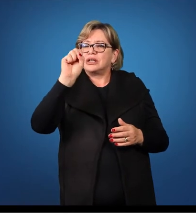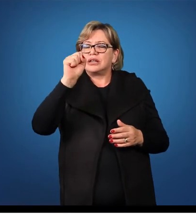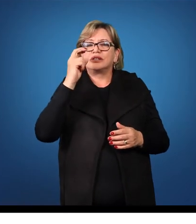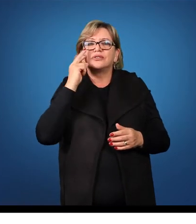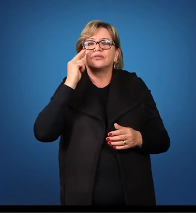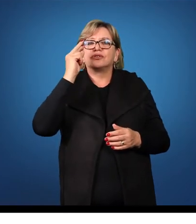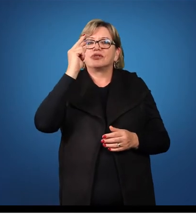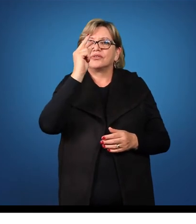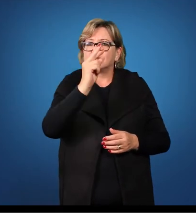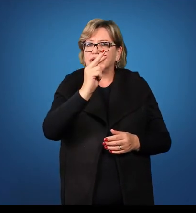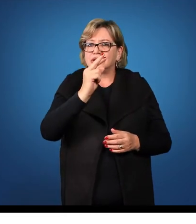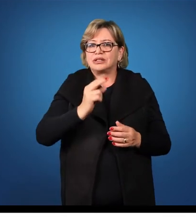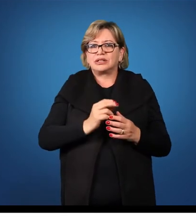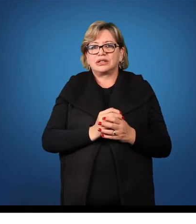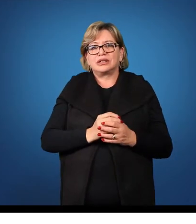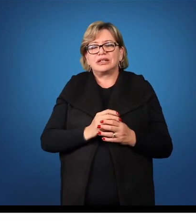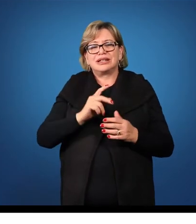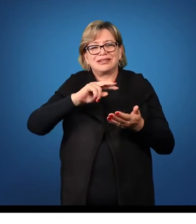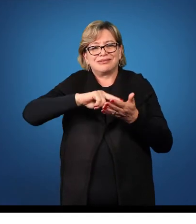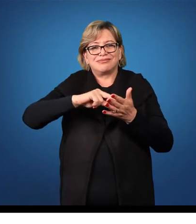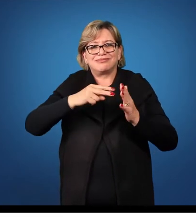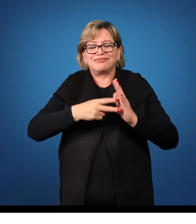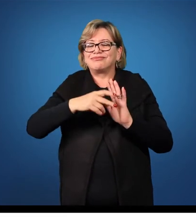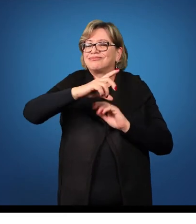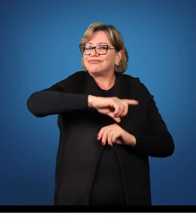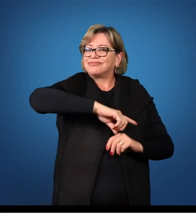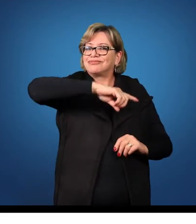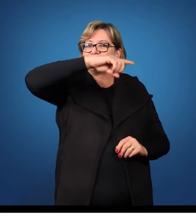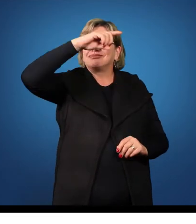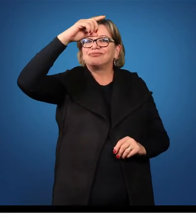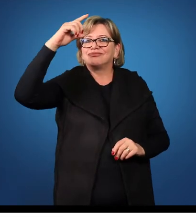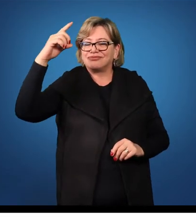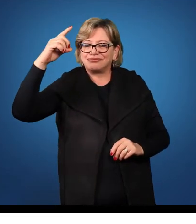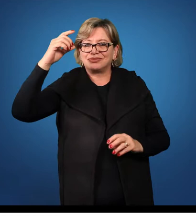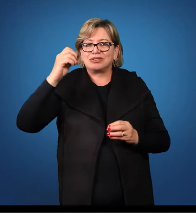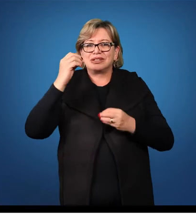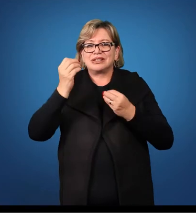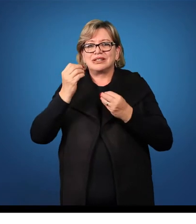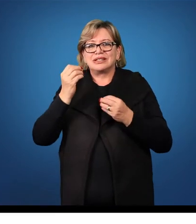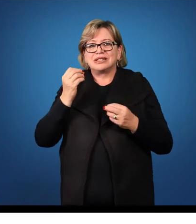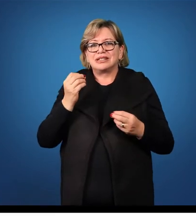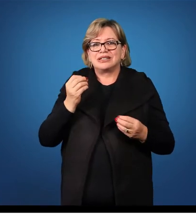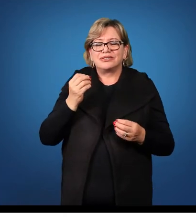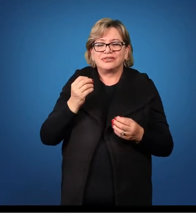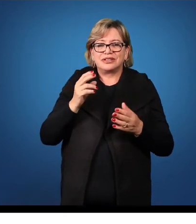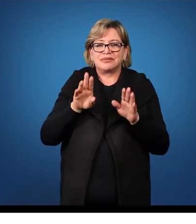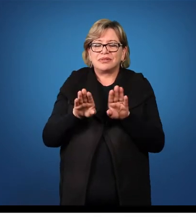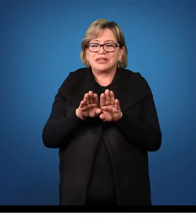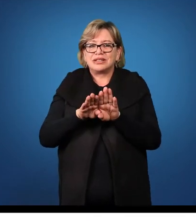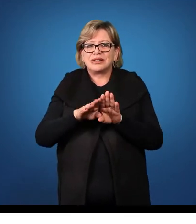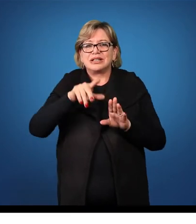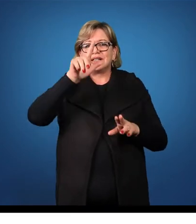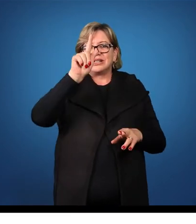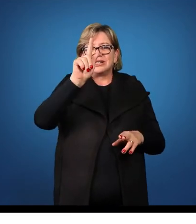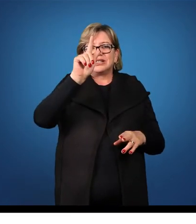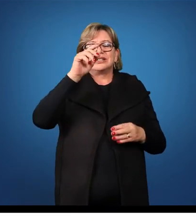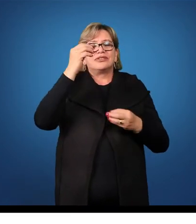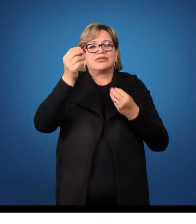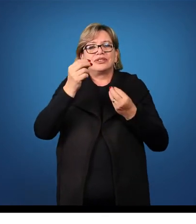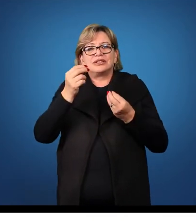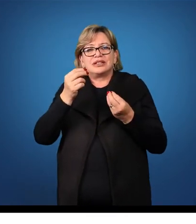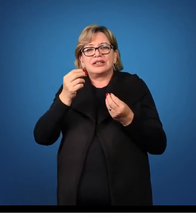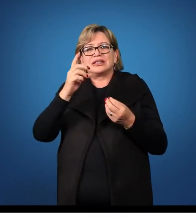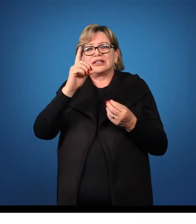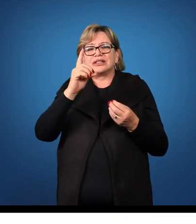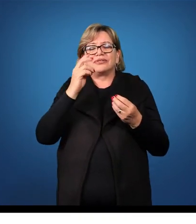número que dia nominativo diz genitivo dia hei no ativo dia